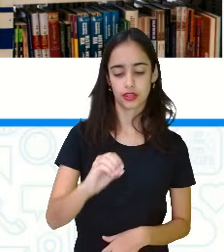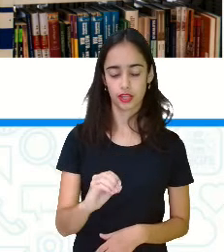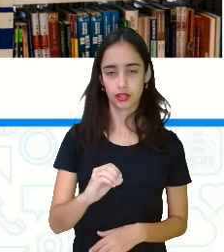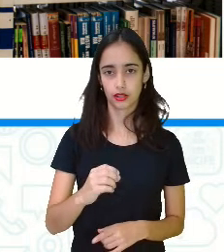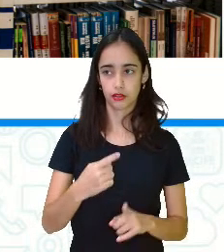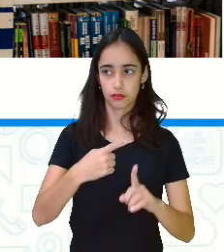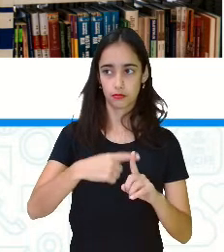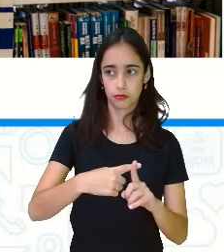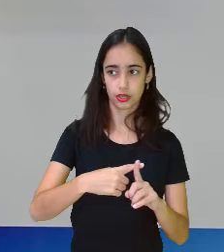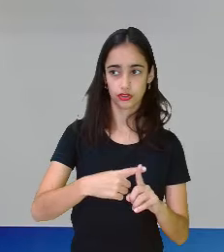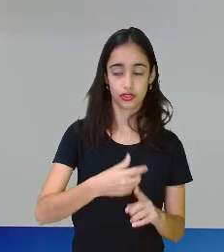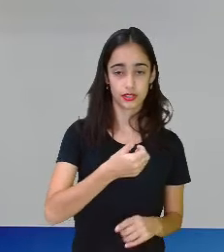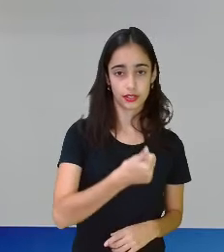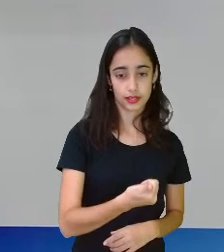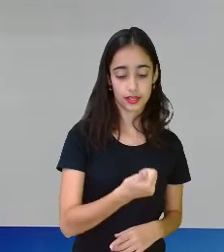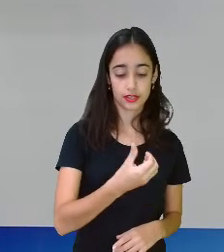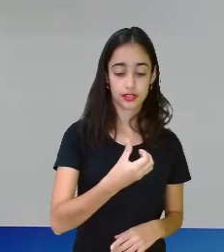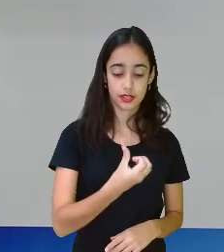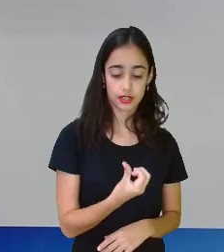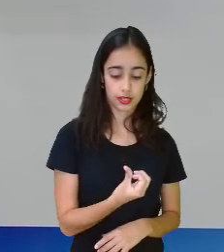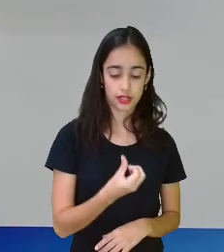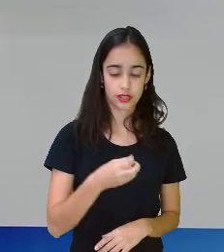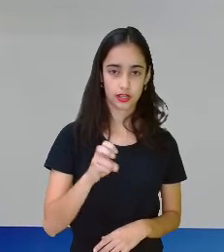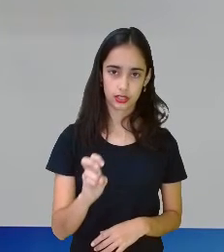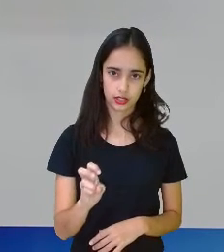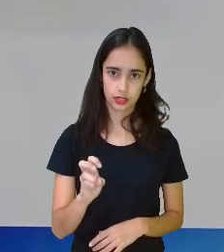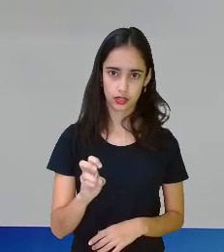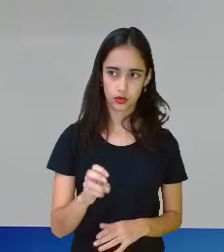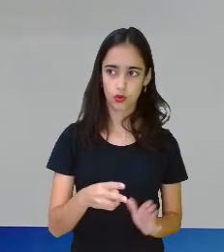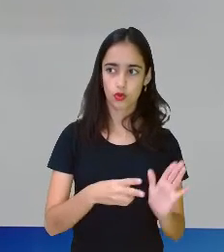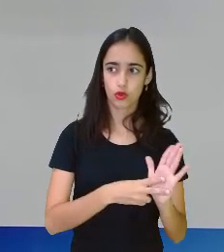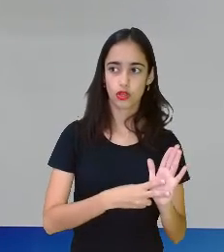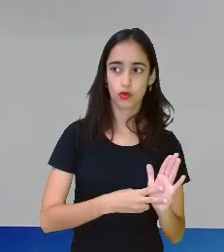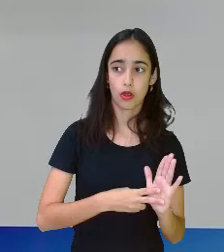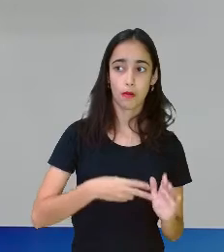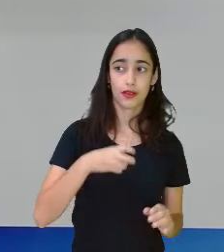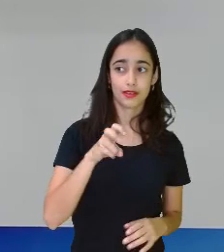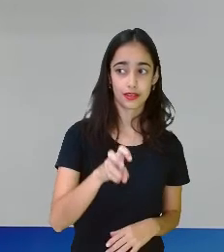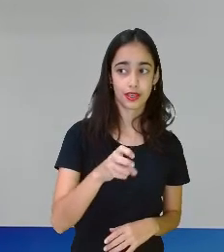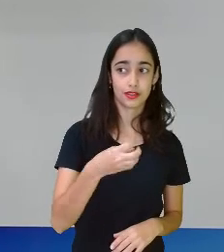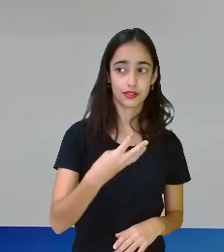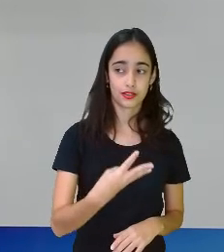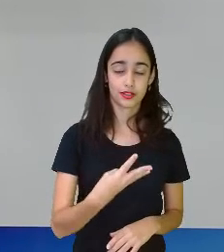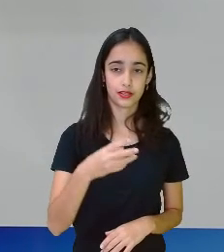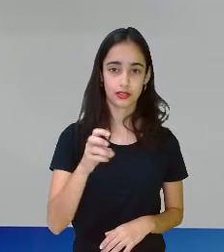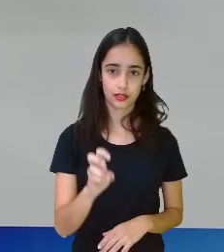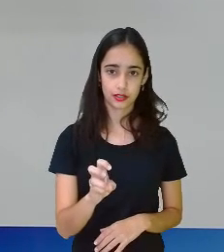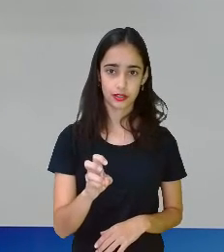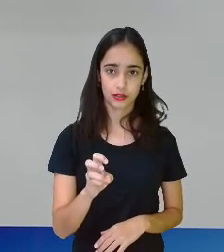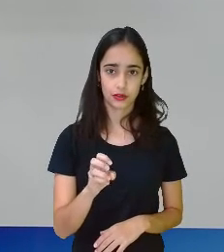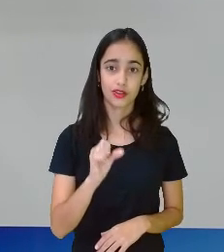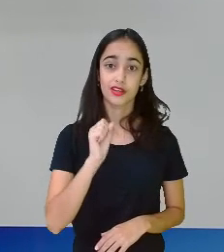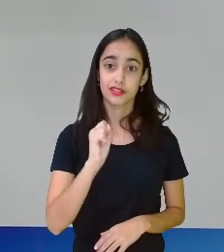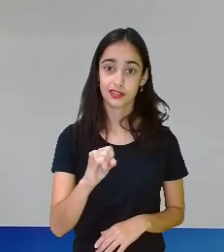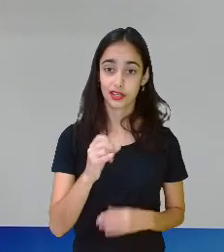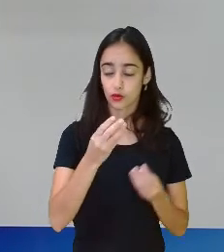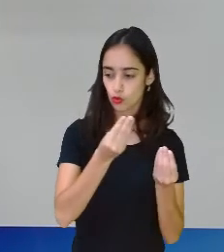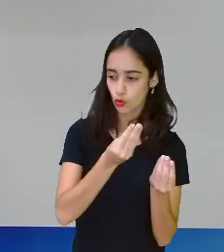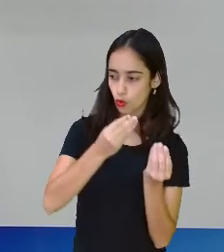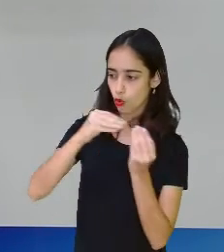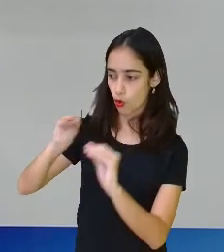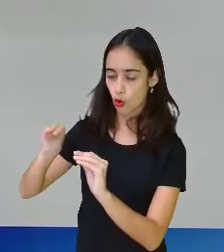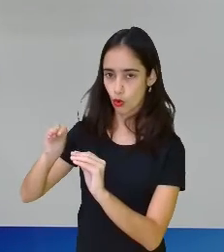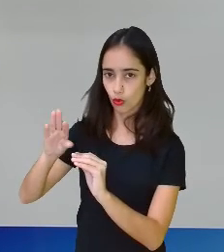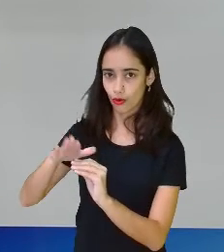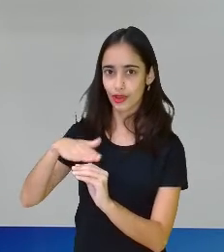e foram colocados 165. Se foram colocados, eu vou realizar uma adição.